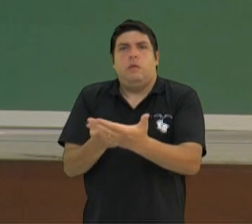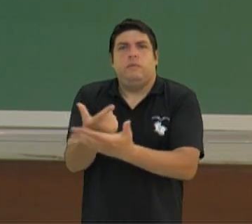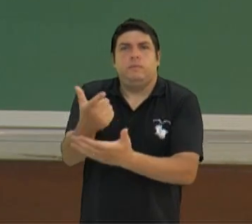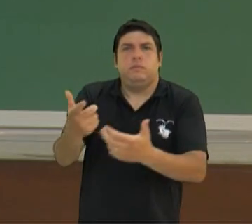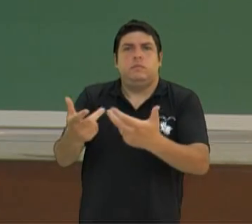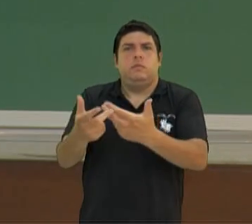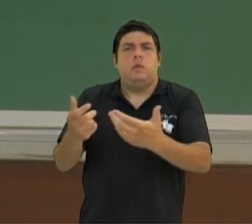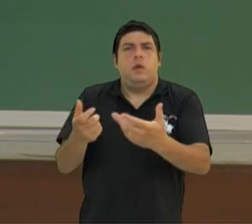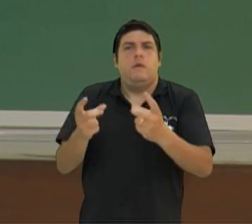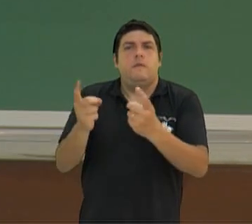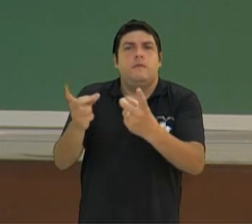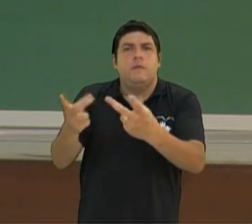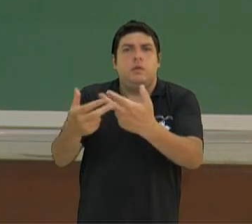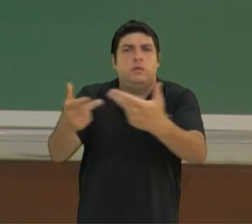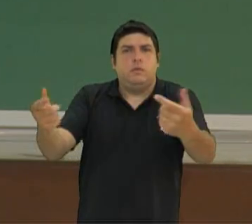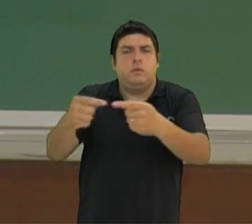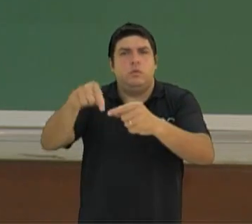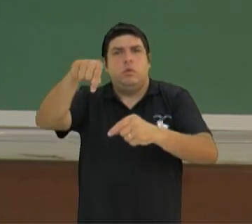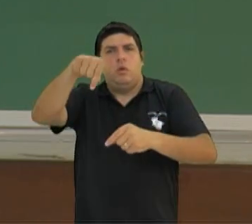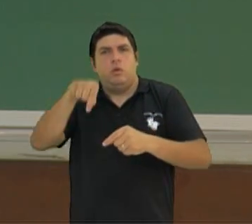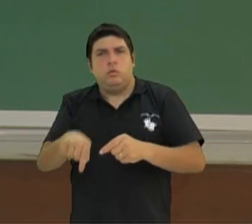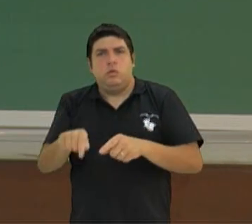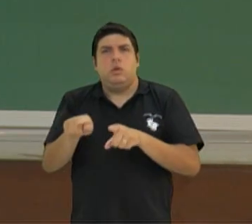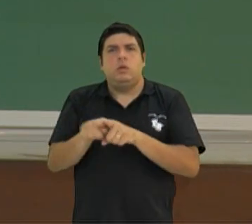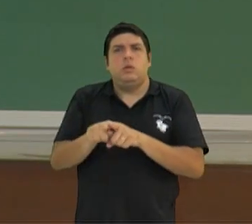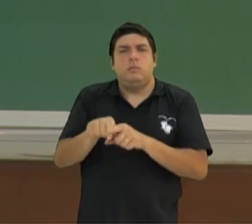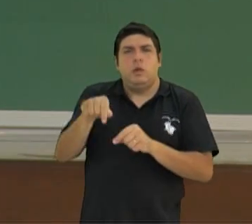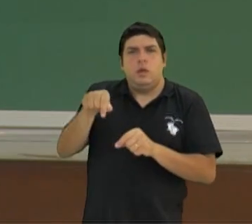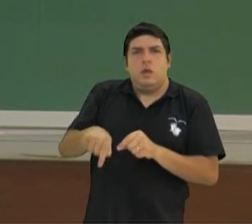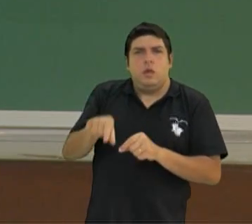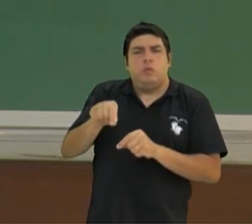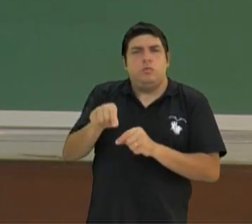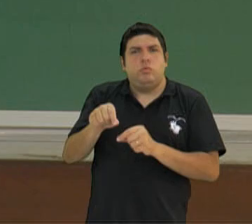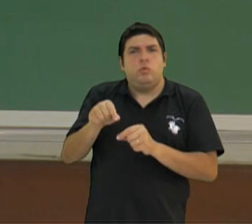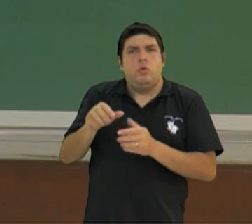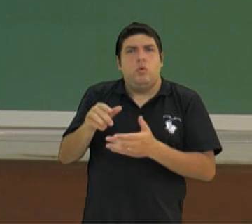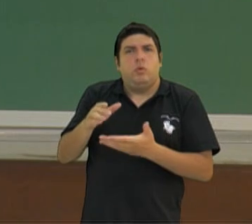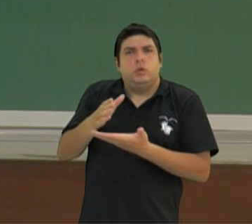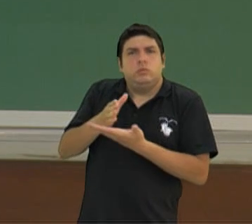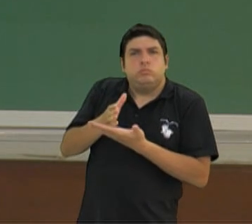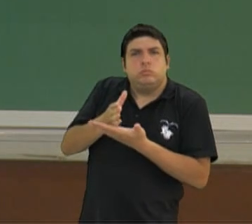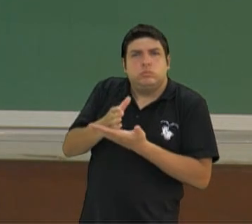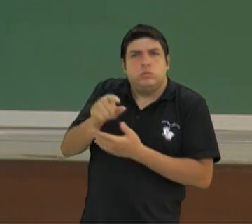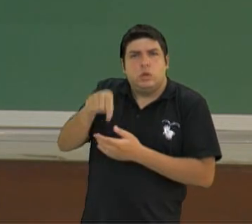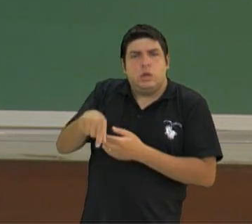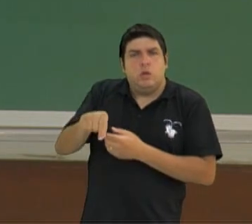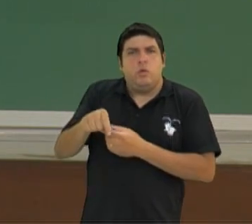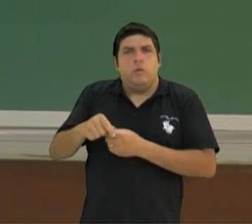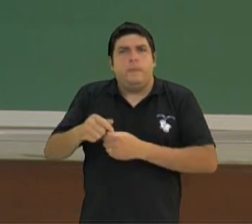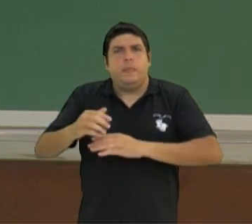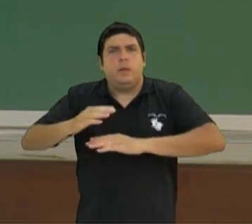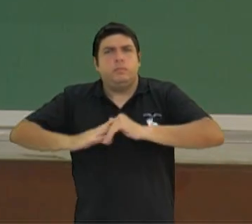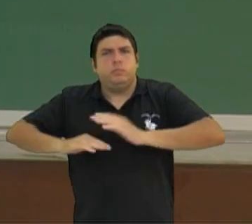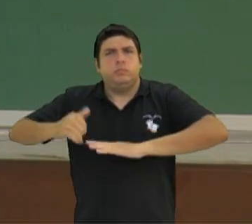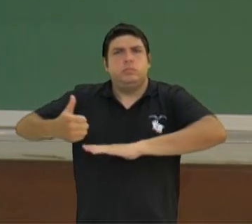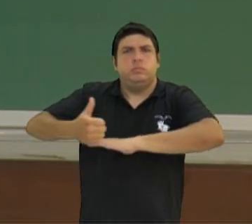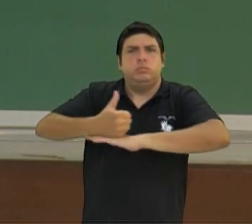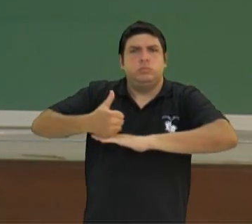para o número 2, que a gente chama de intermediários ou de produção ali de bens de capital. O que é